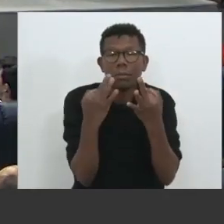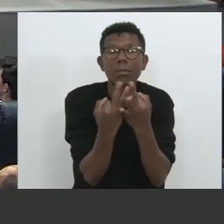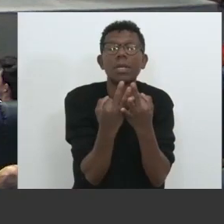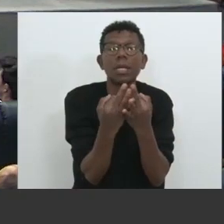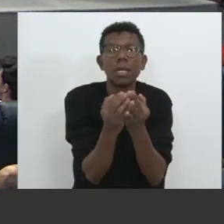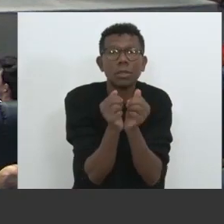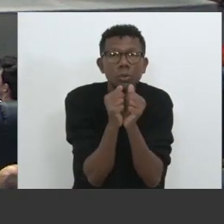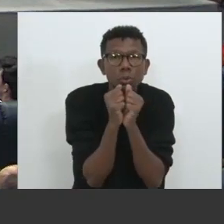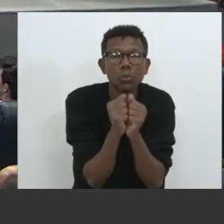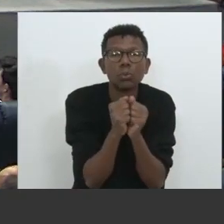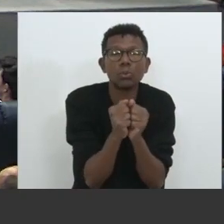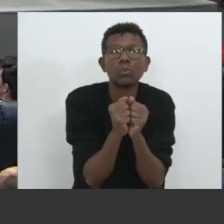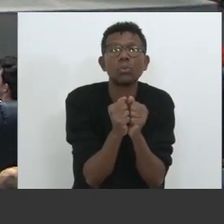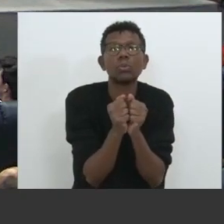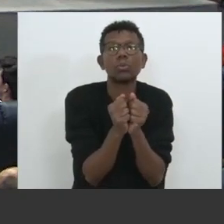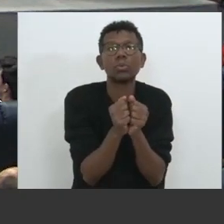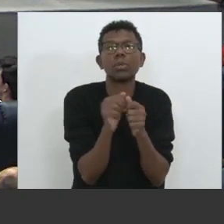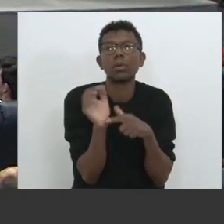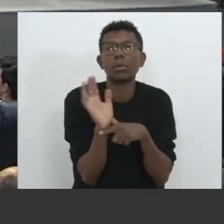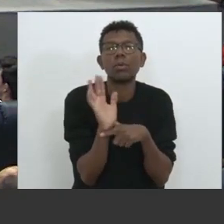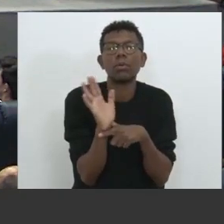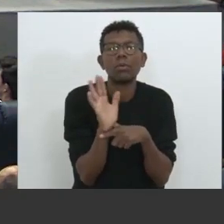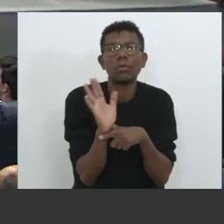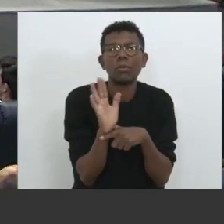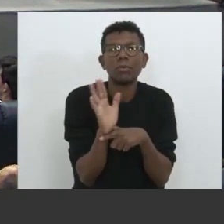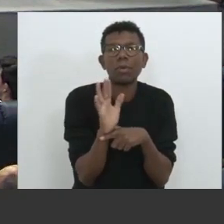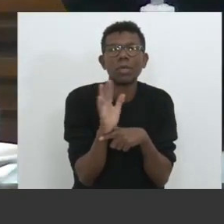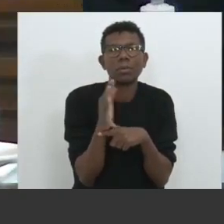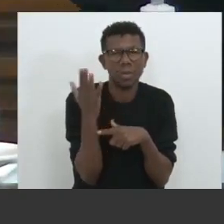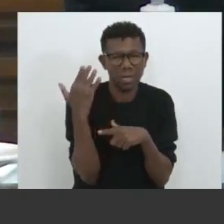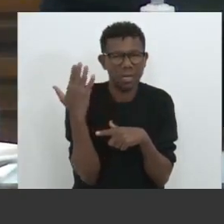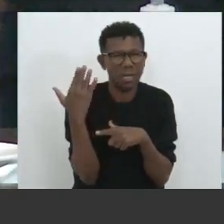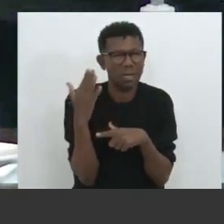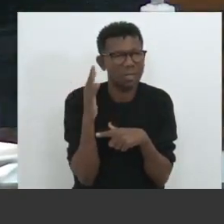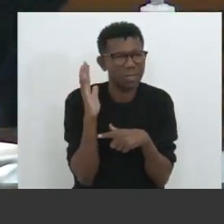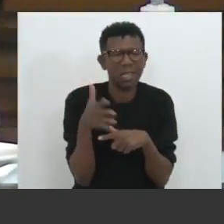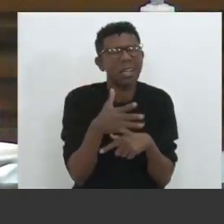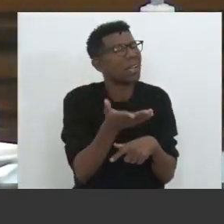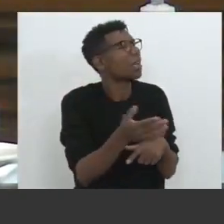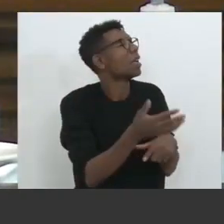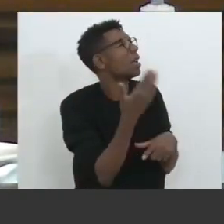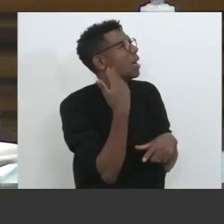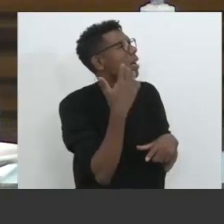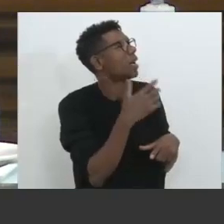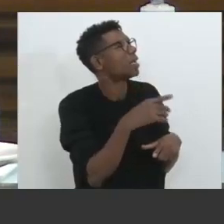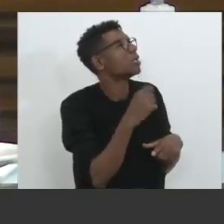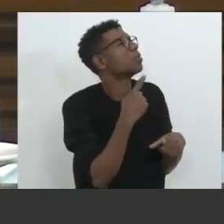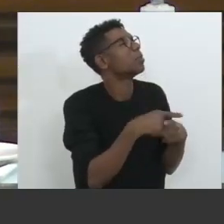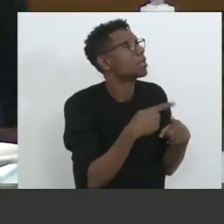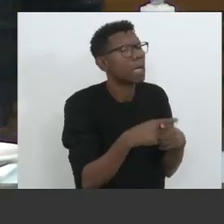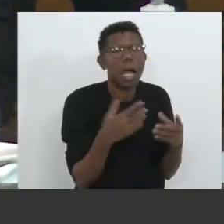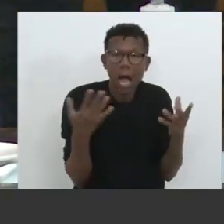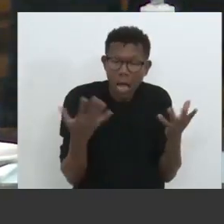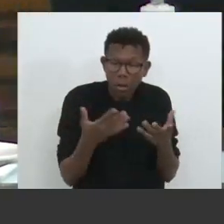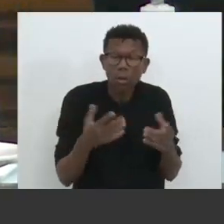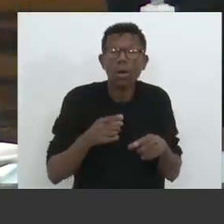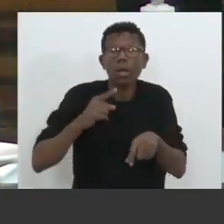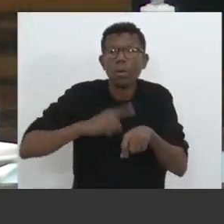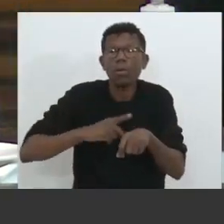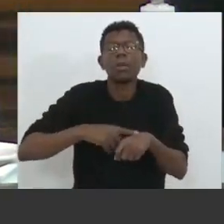famílias esse filme já era para ter saído antes pessoal fala por que não saiu antes não porque a hora certa é agora